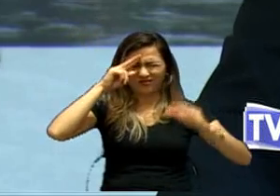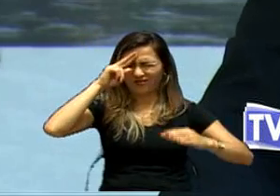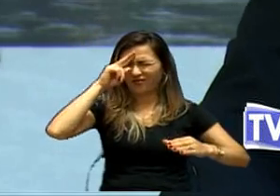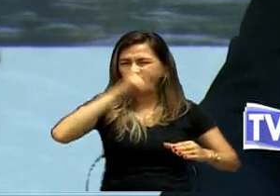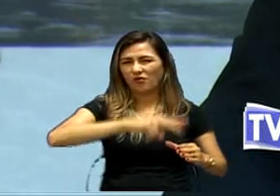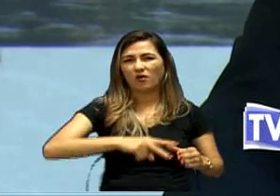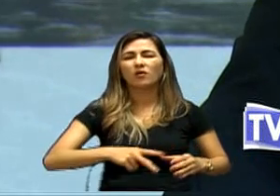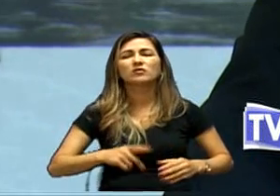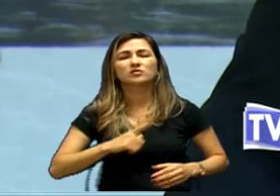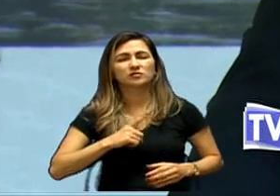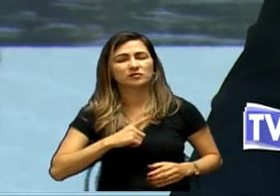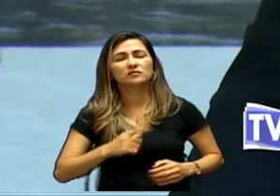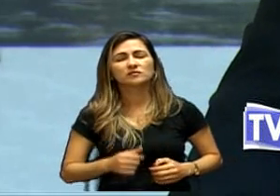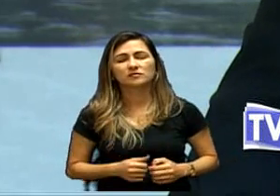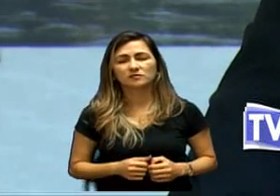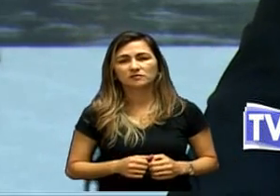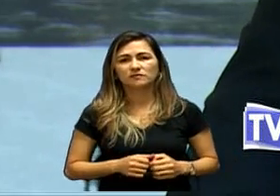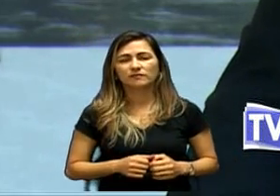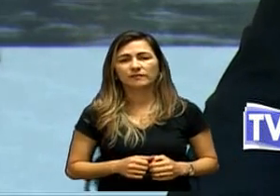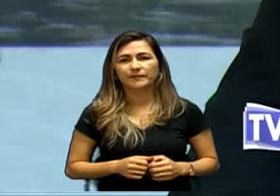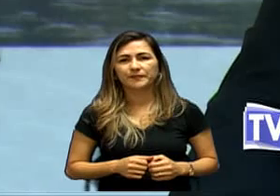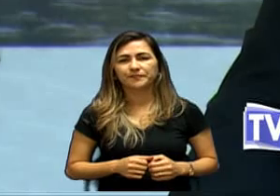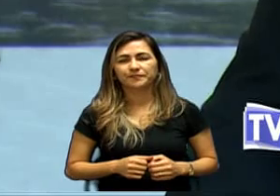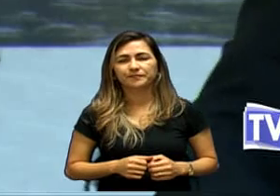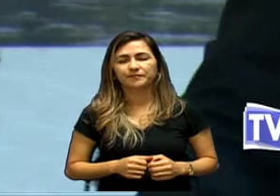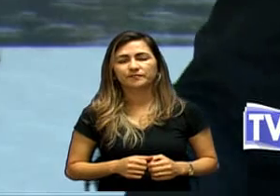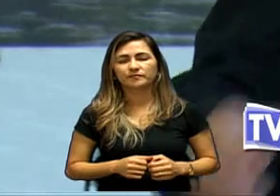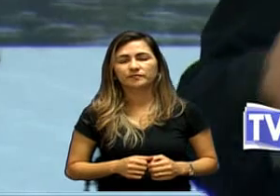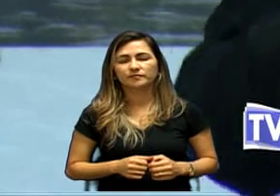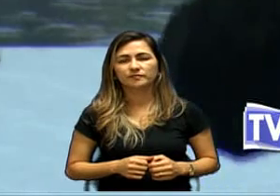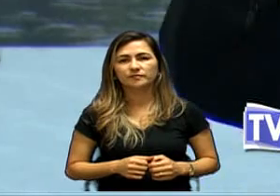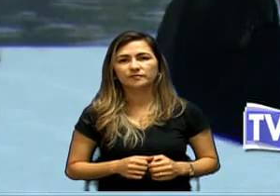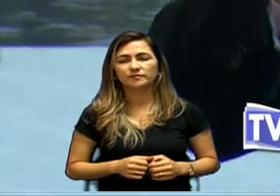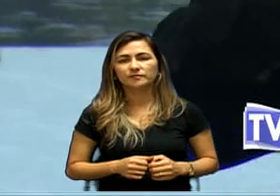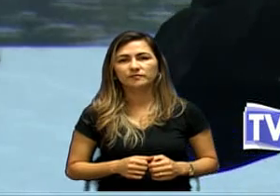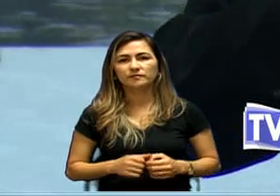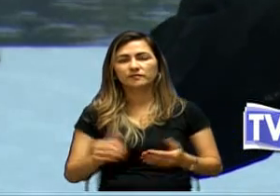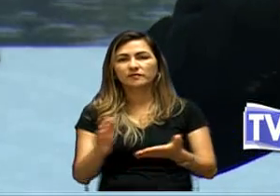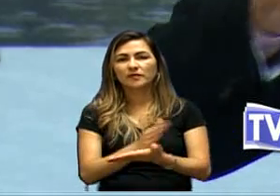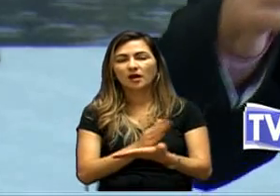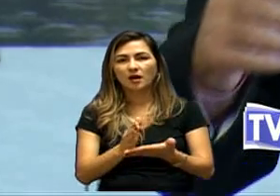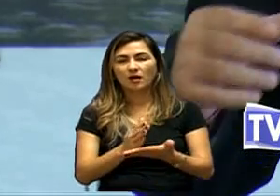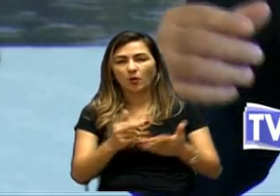essa camada de ozônio é para isso. E muitos produtos à base de CFC,